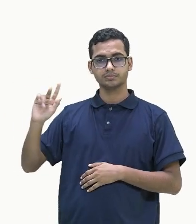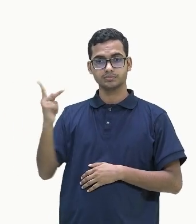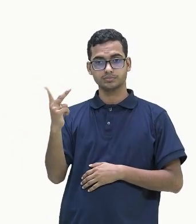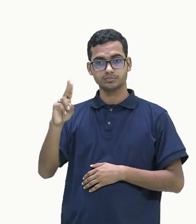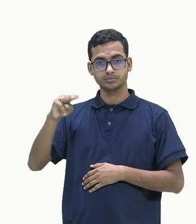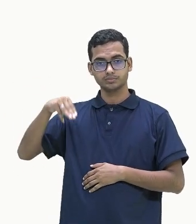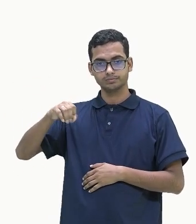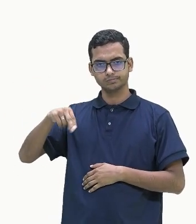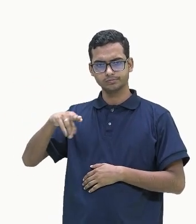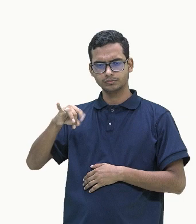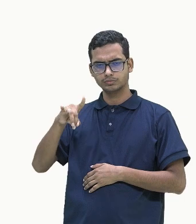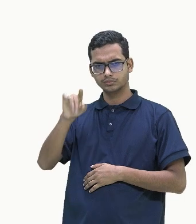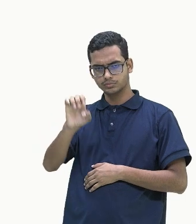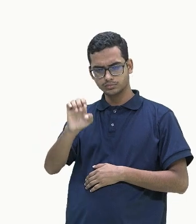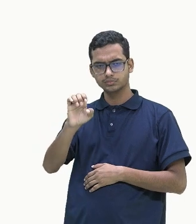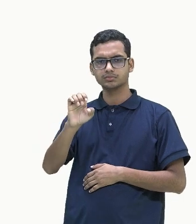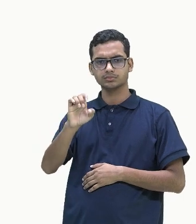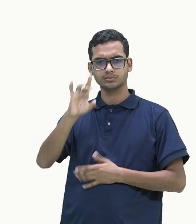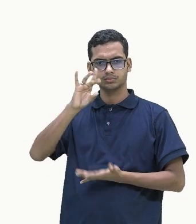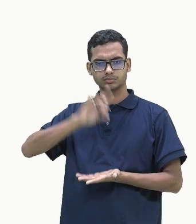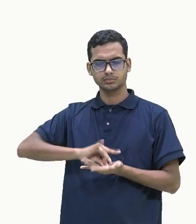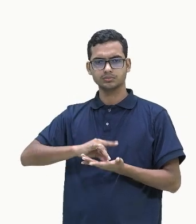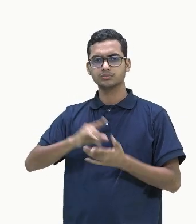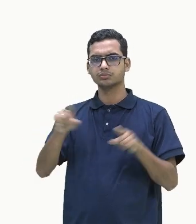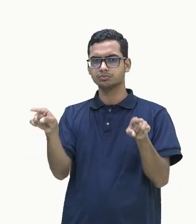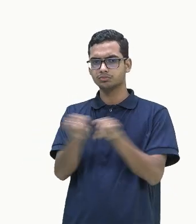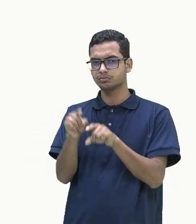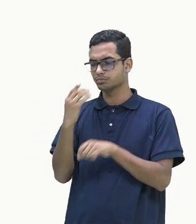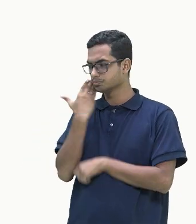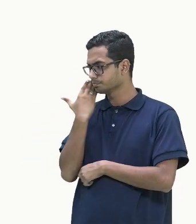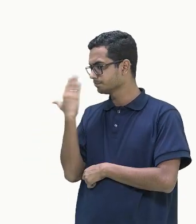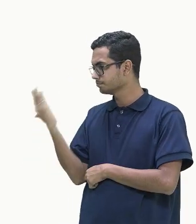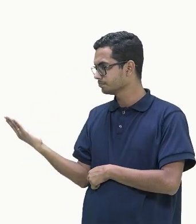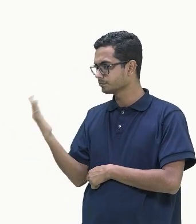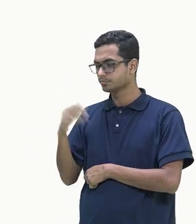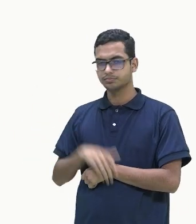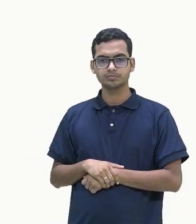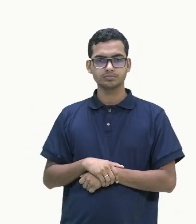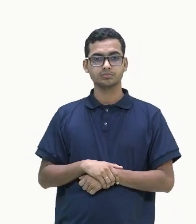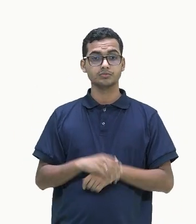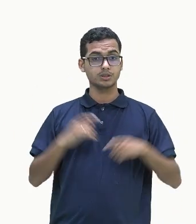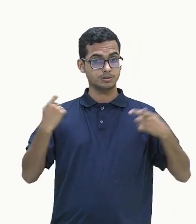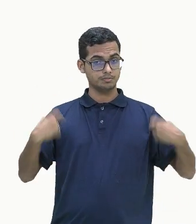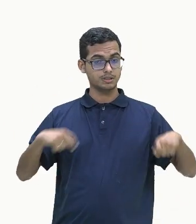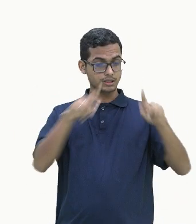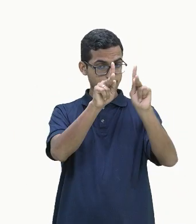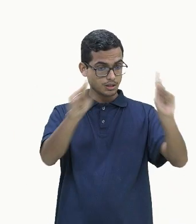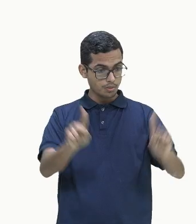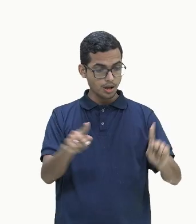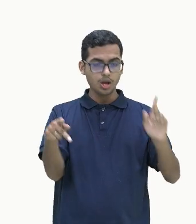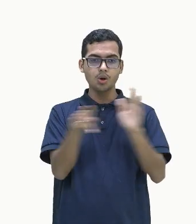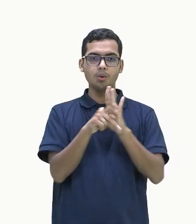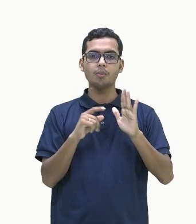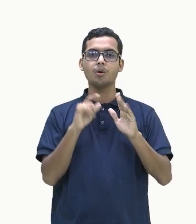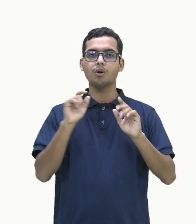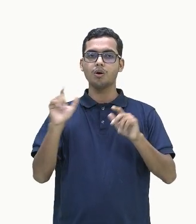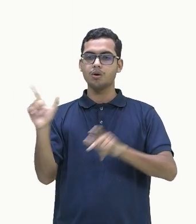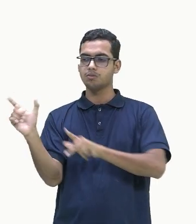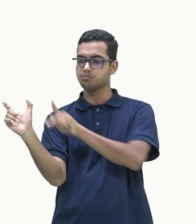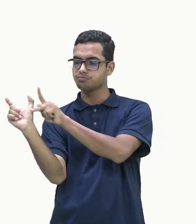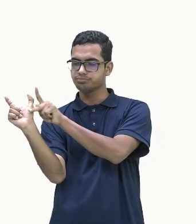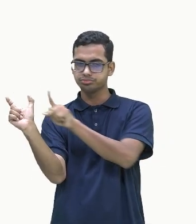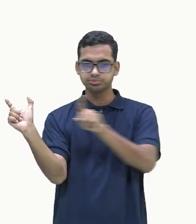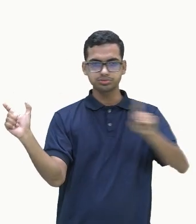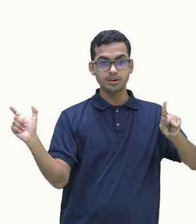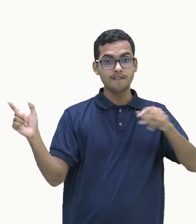o predicado precisa de paz. Neste caso aqui, o meu verbo, ele não é do tipo de